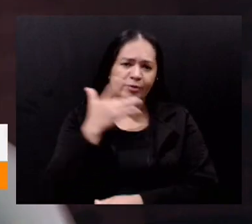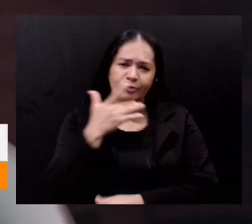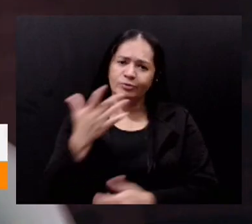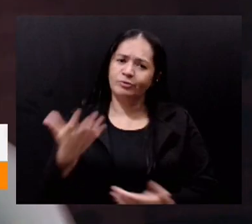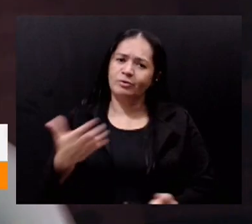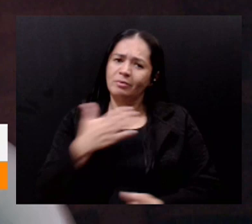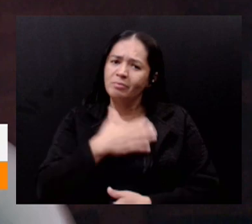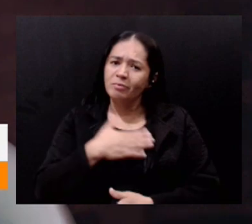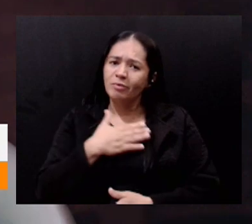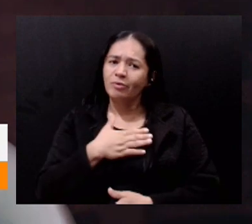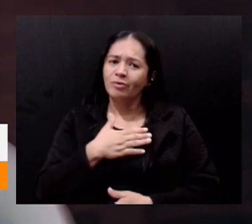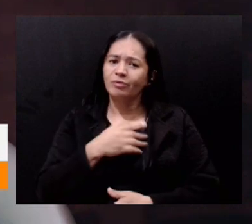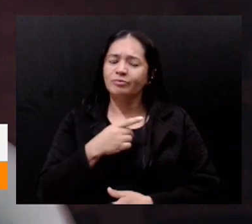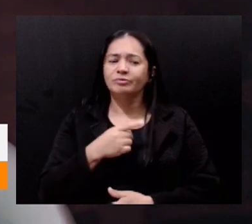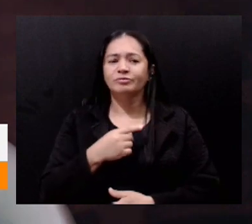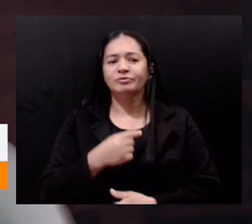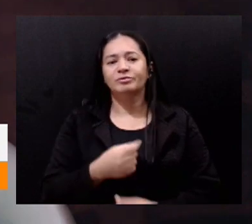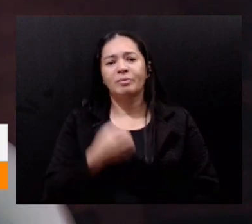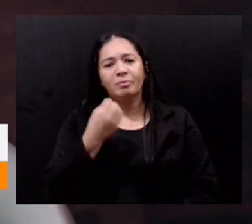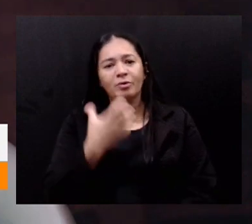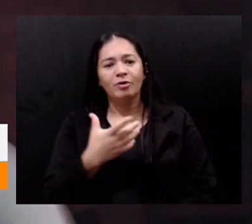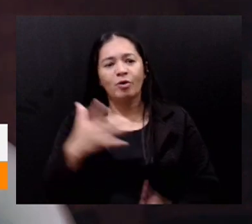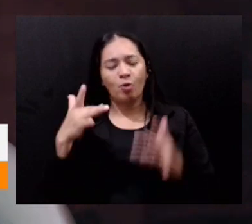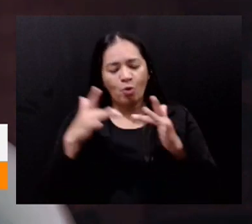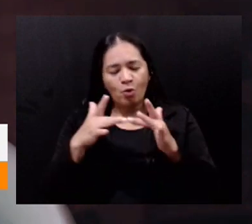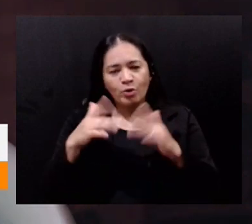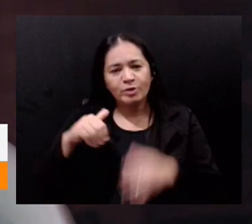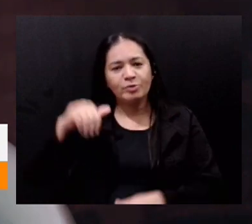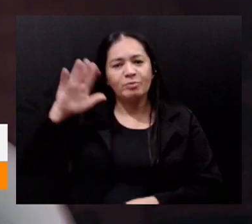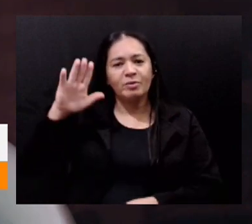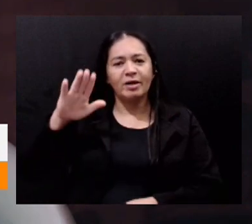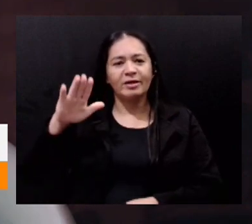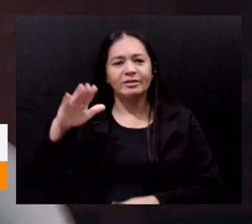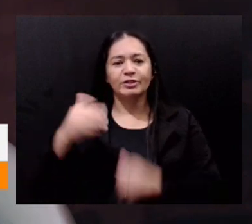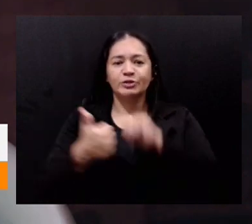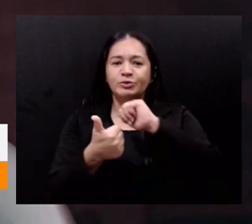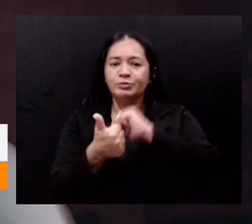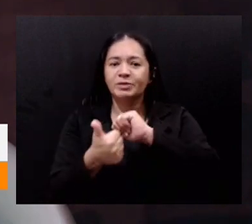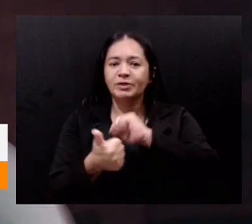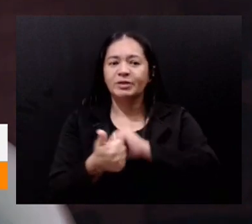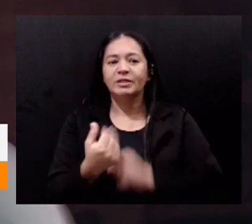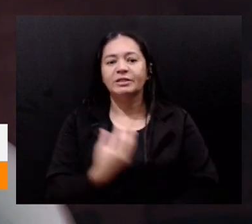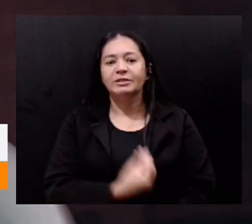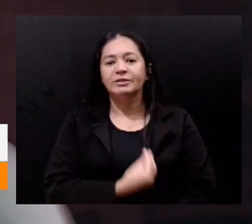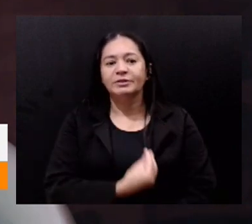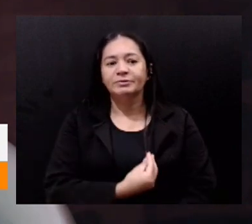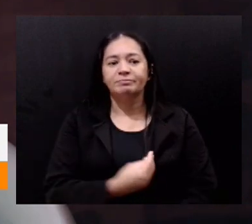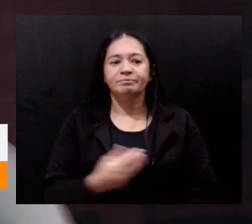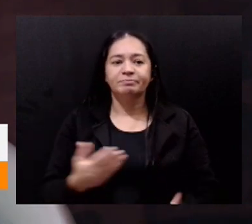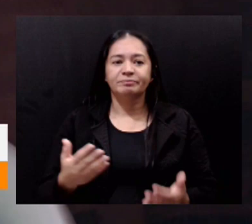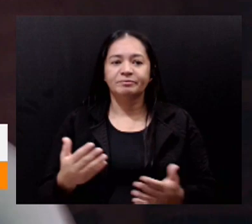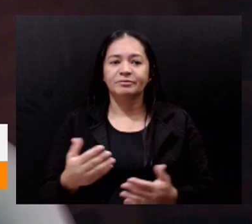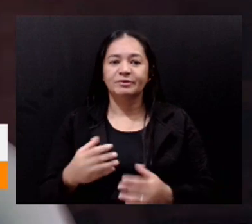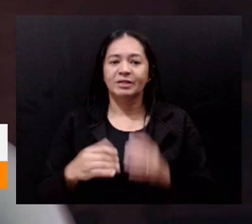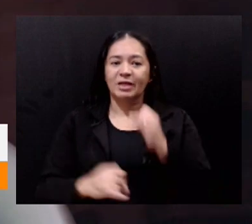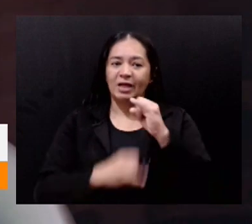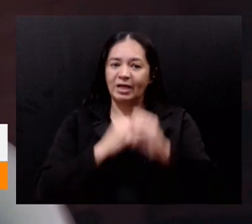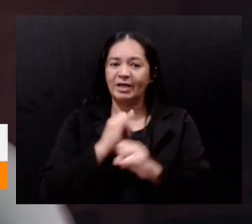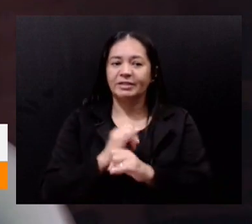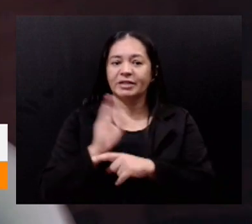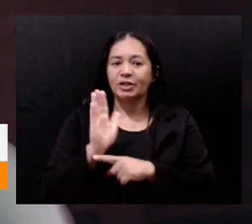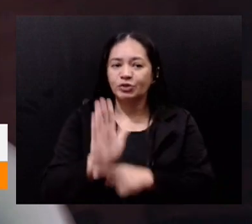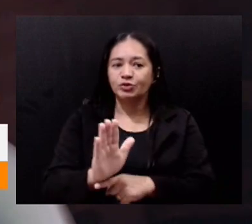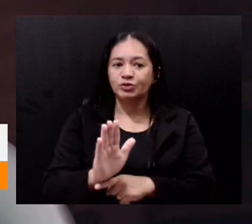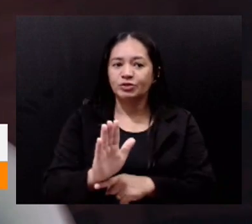mais contato ainda, faz com que você tenha uma qualidade de vida. Então, a internet, ela vem para ajudar a gente ter conexão ainda